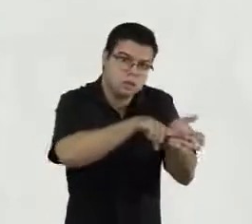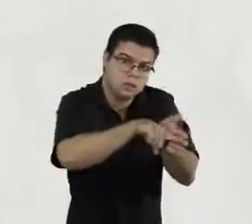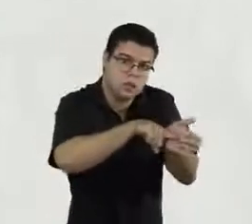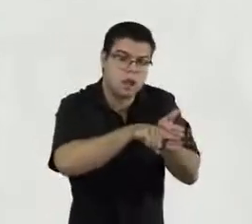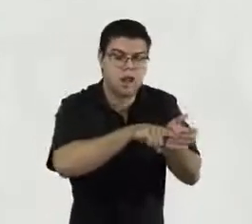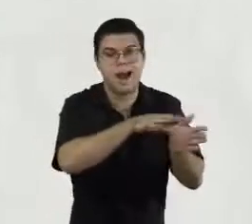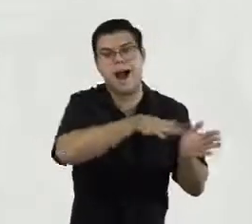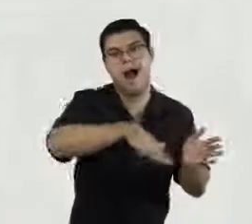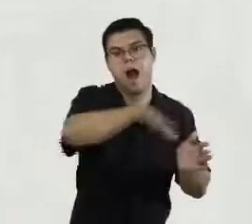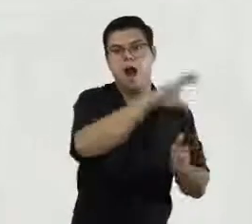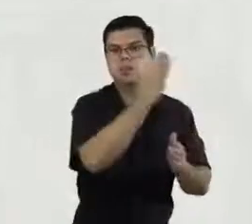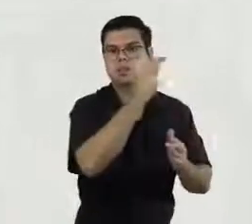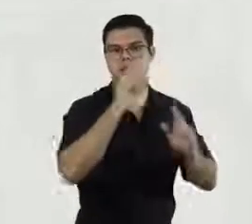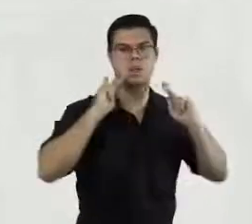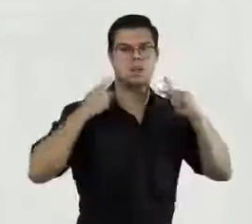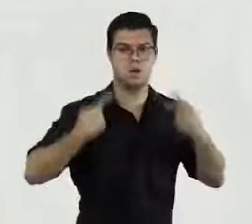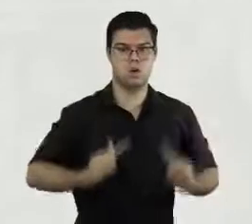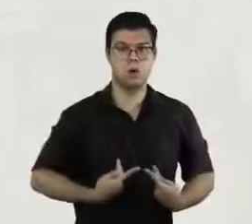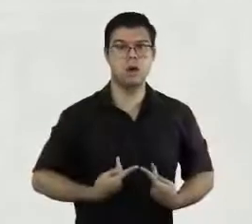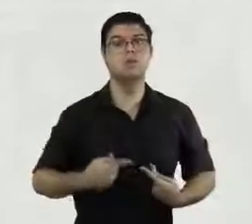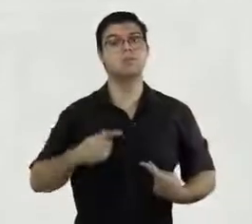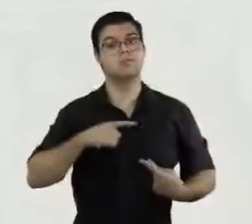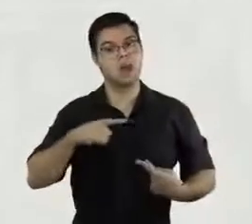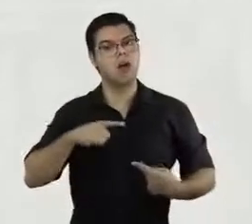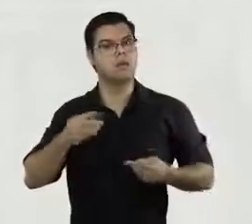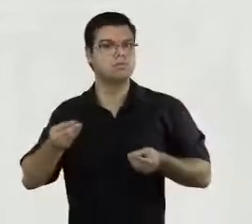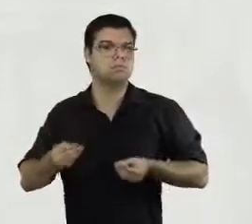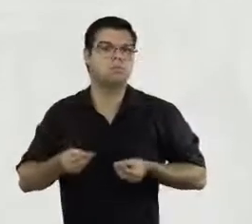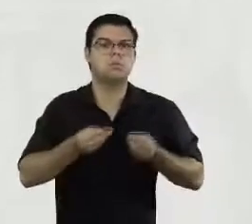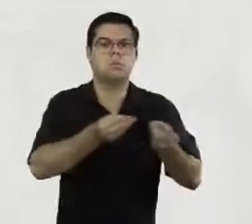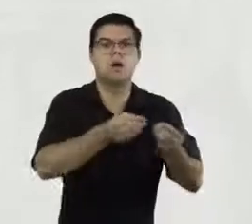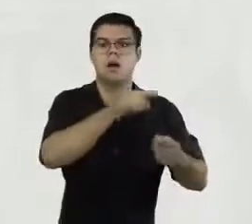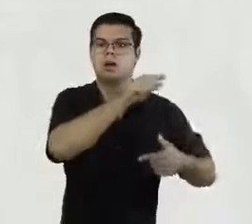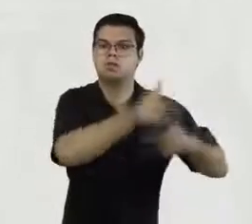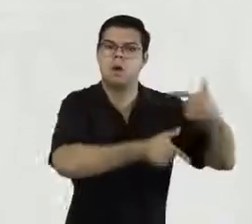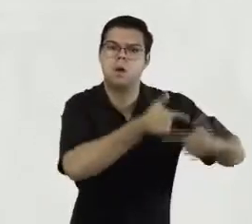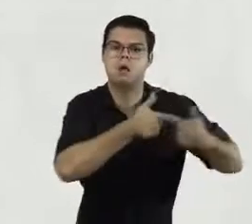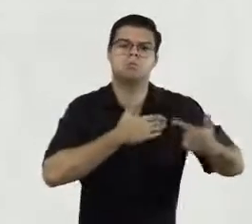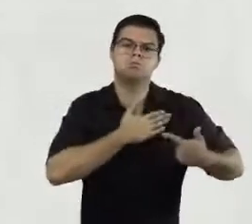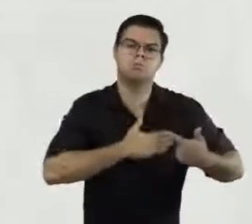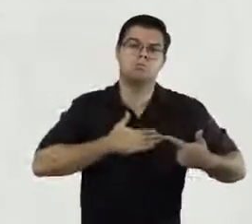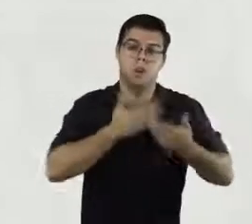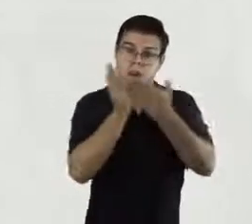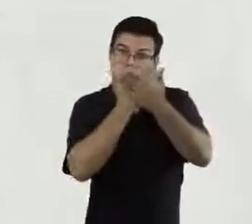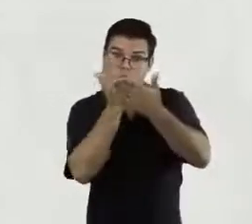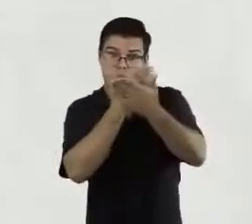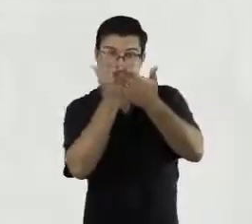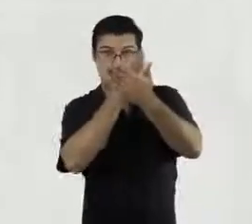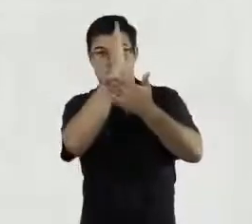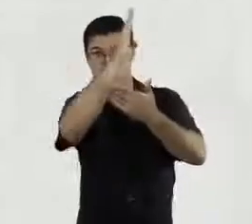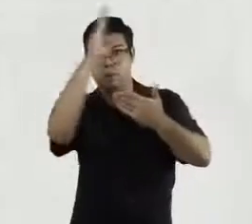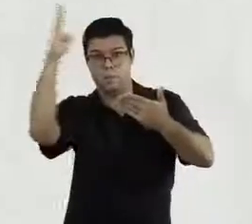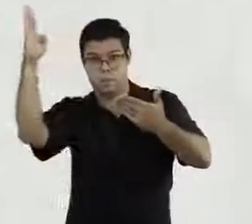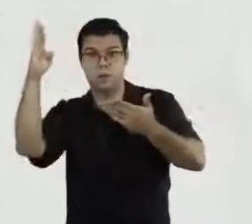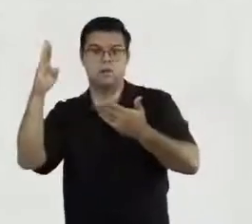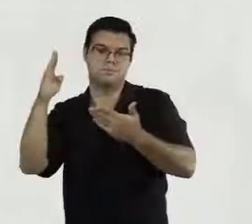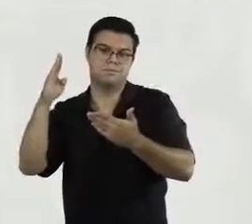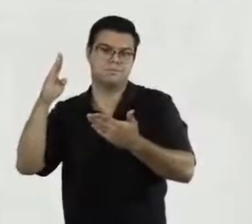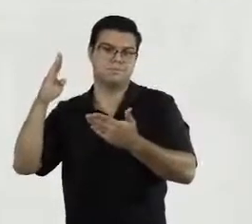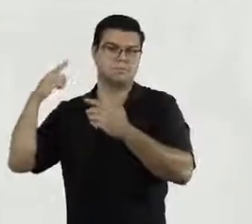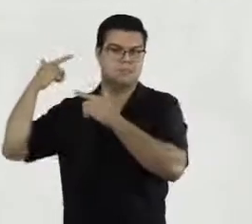humanas, recebem já um serviço satisfatório da biblioteca e da bibliografia